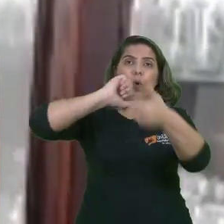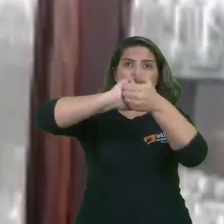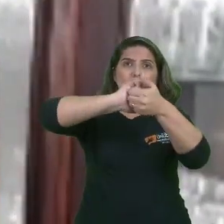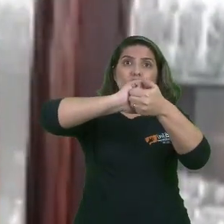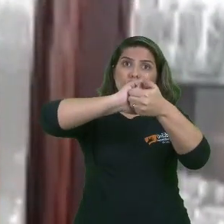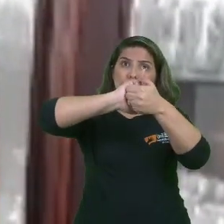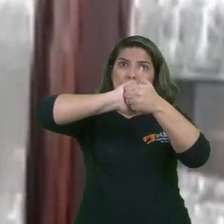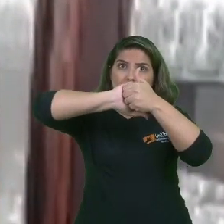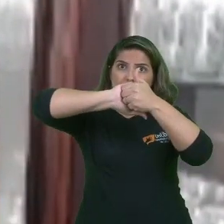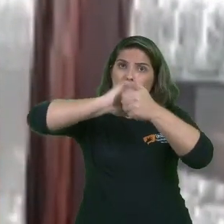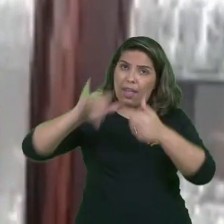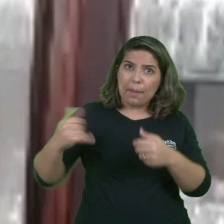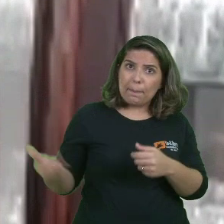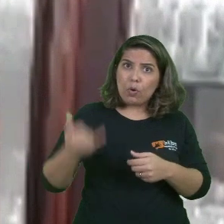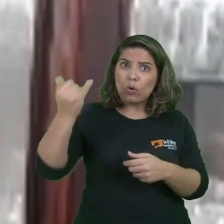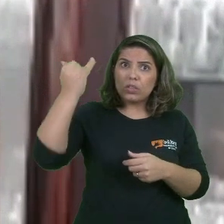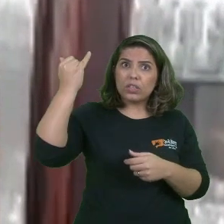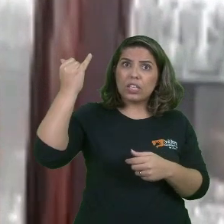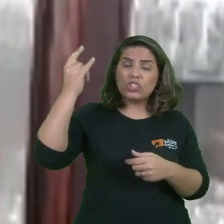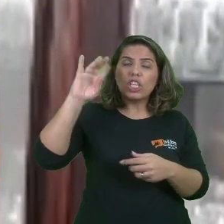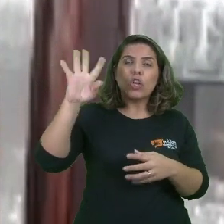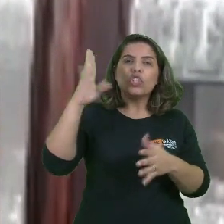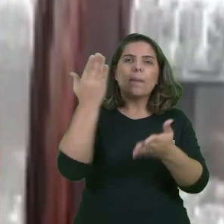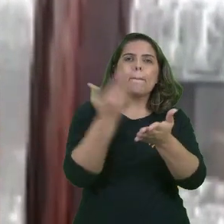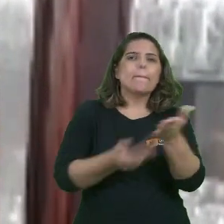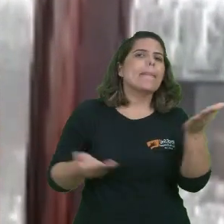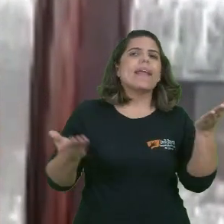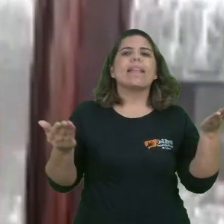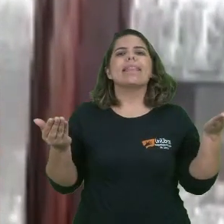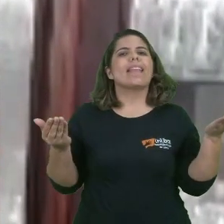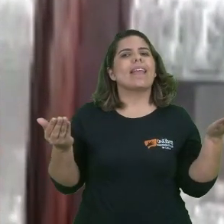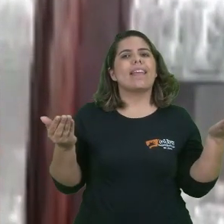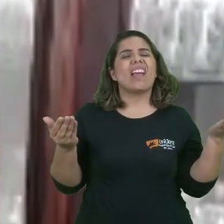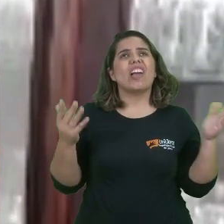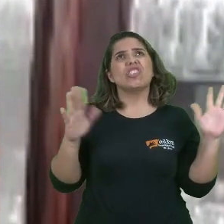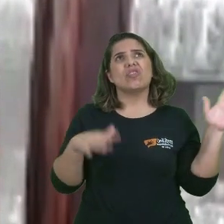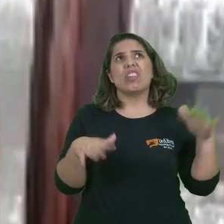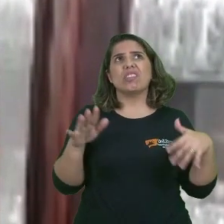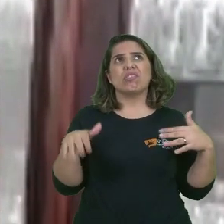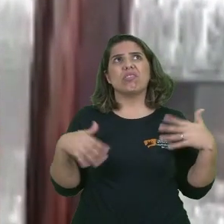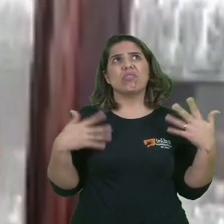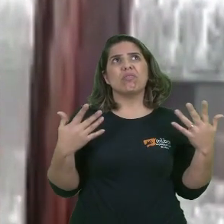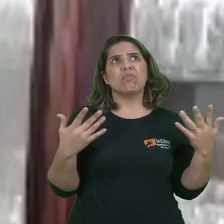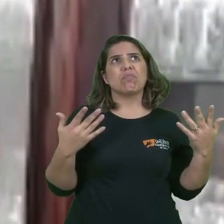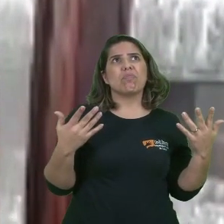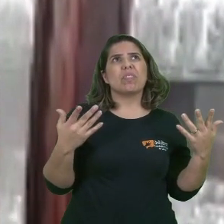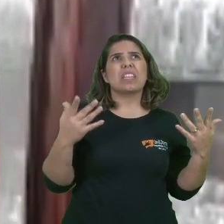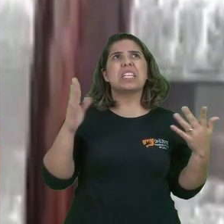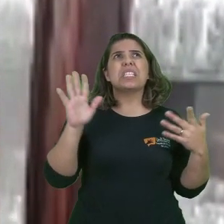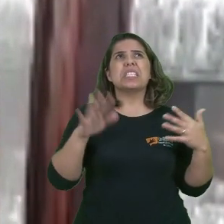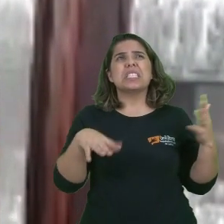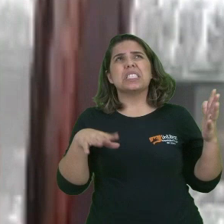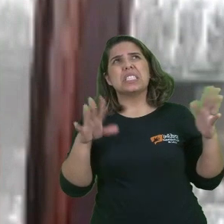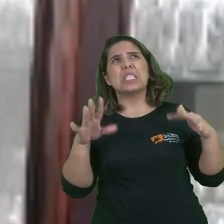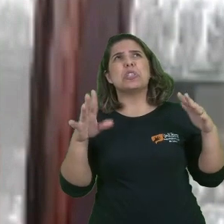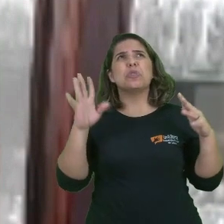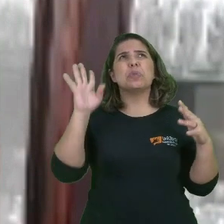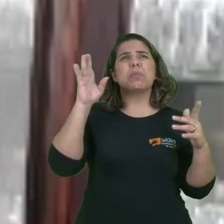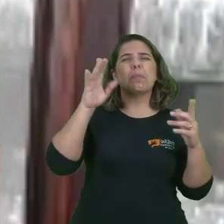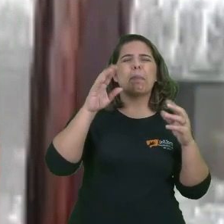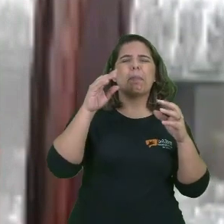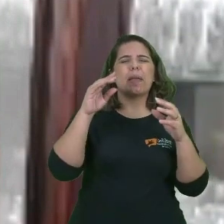importante não se deixe perder as vezes em que tomam certos mal-entendidos